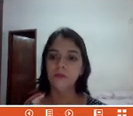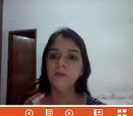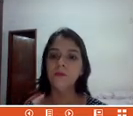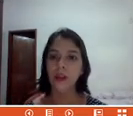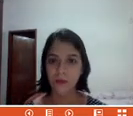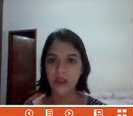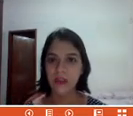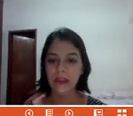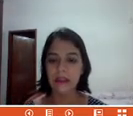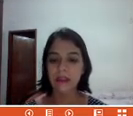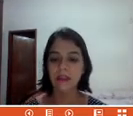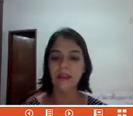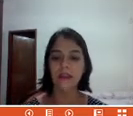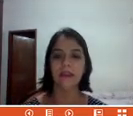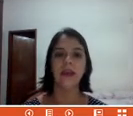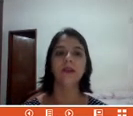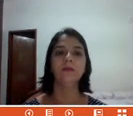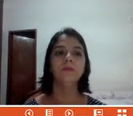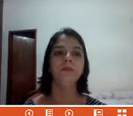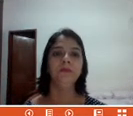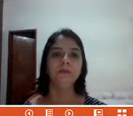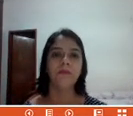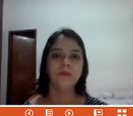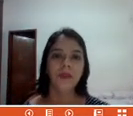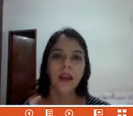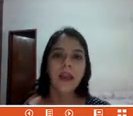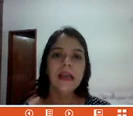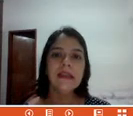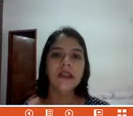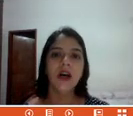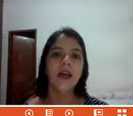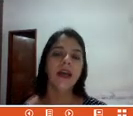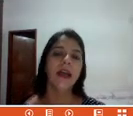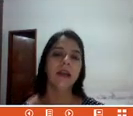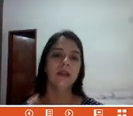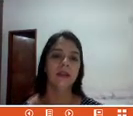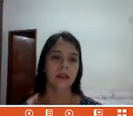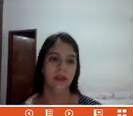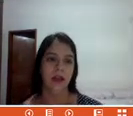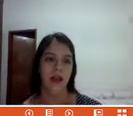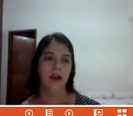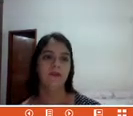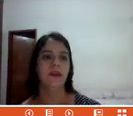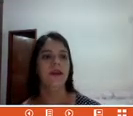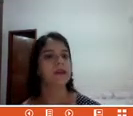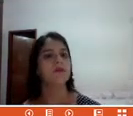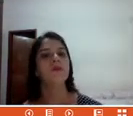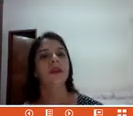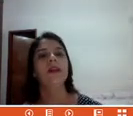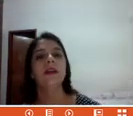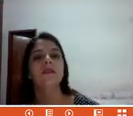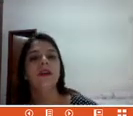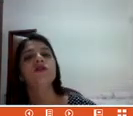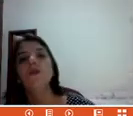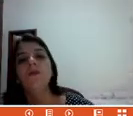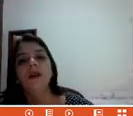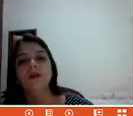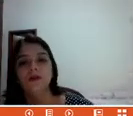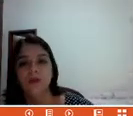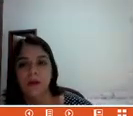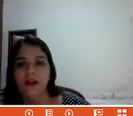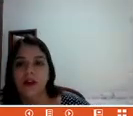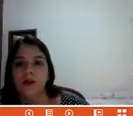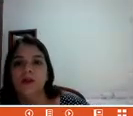sendo emitidas, certo? E essa história, ela veio, essa conquista, ela veio